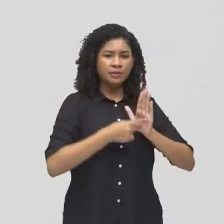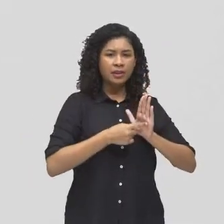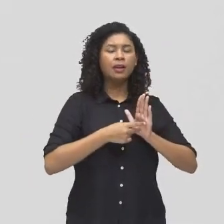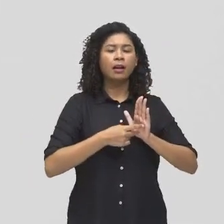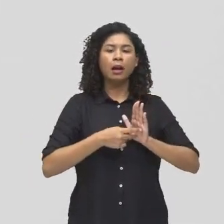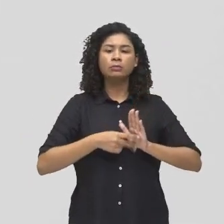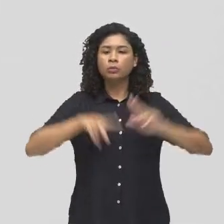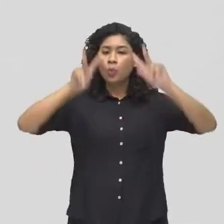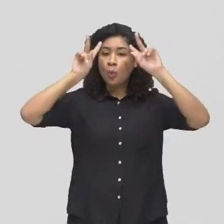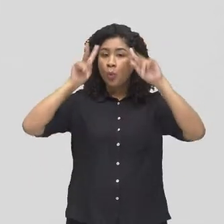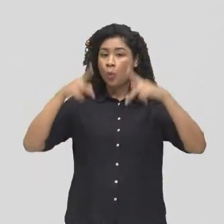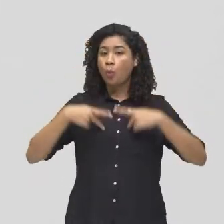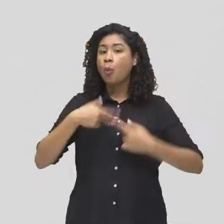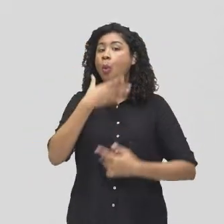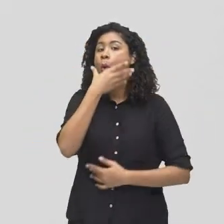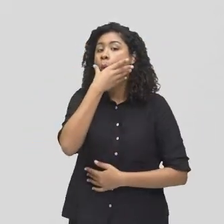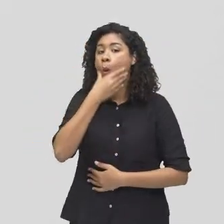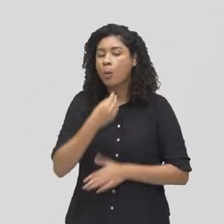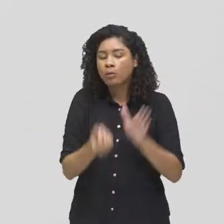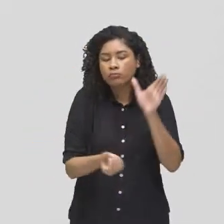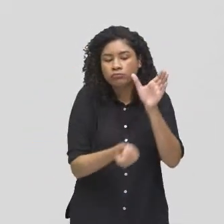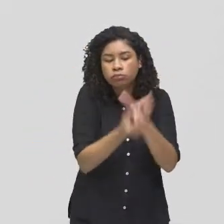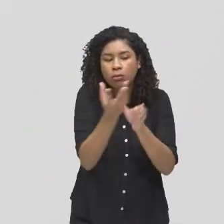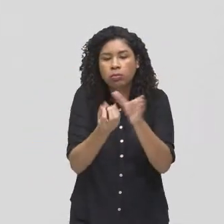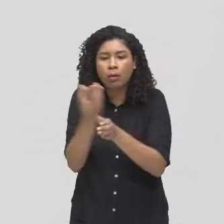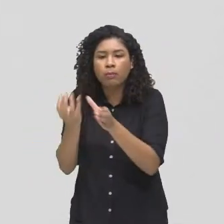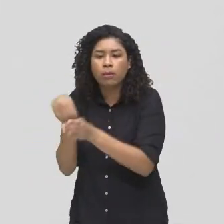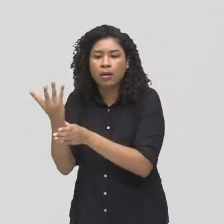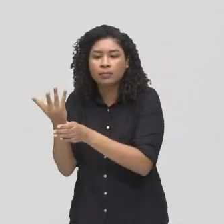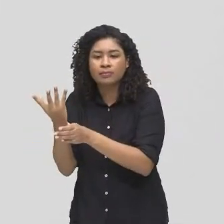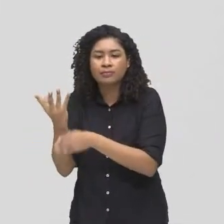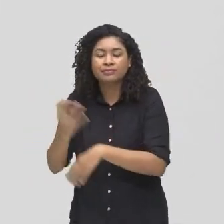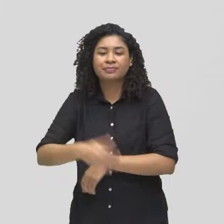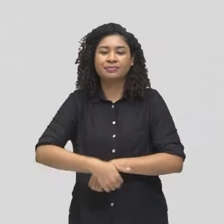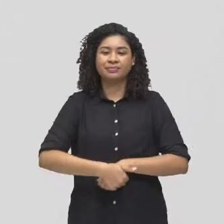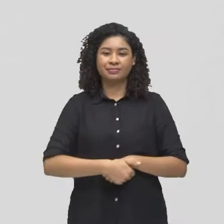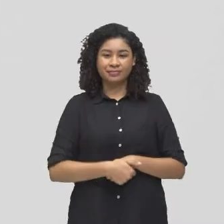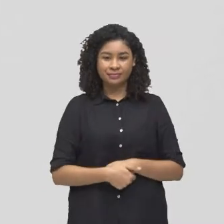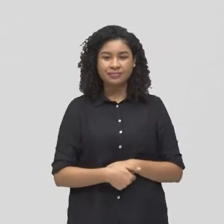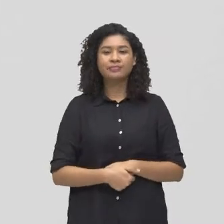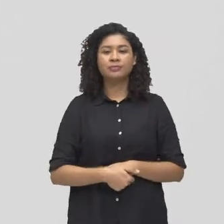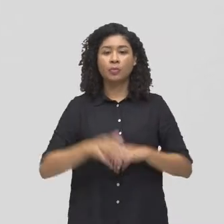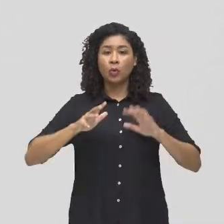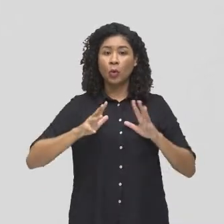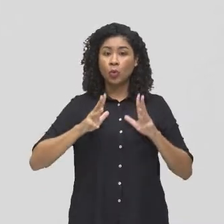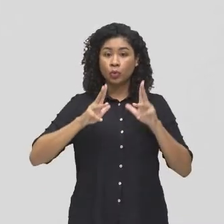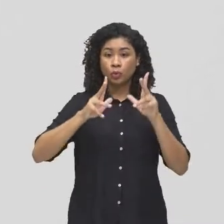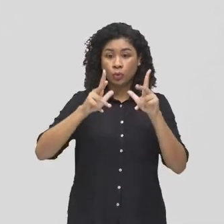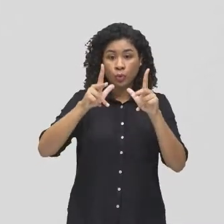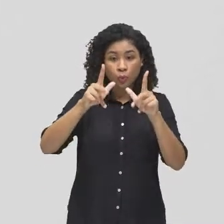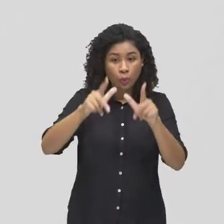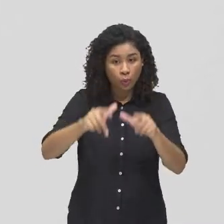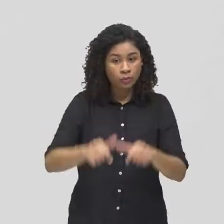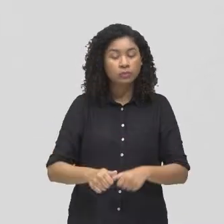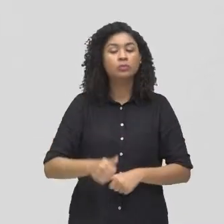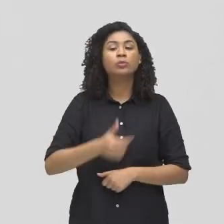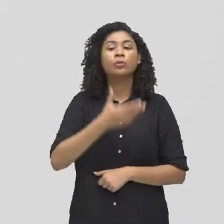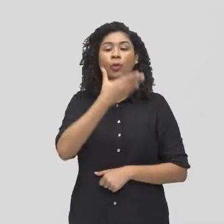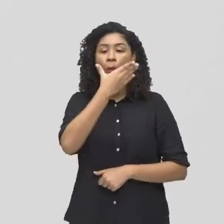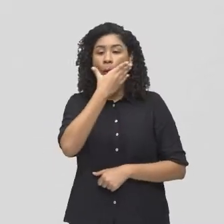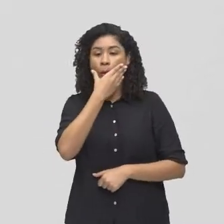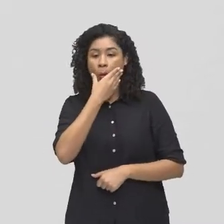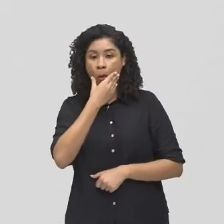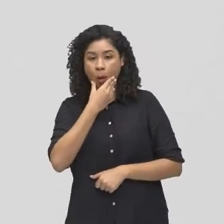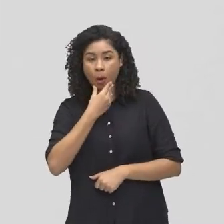resulta da criação humana. Então, tudo que é resultado